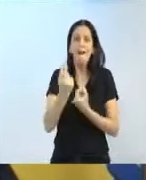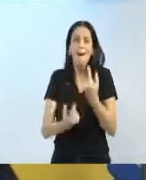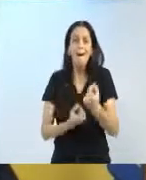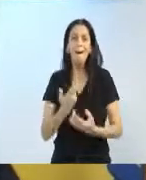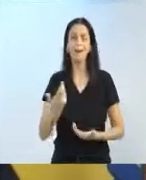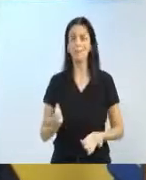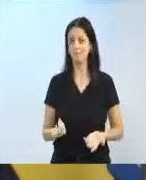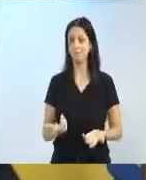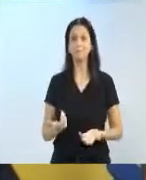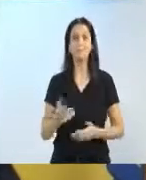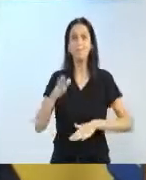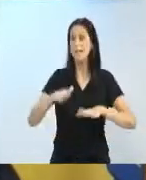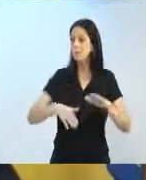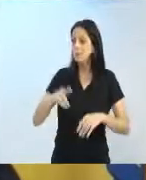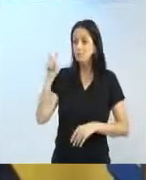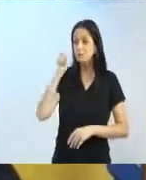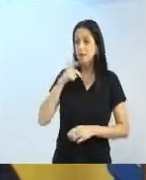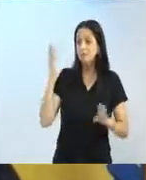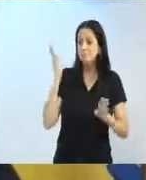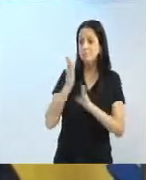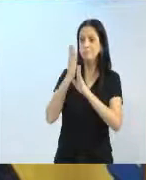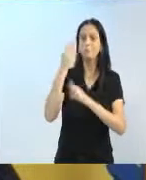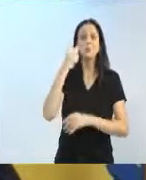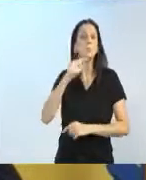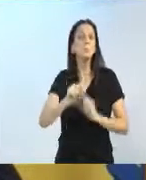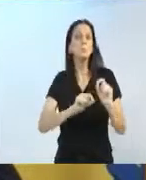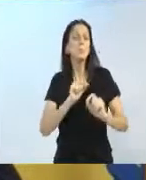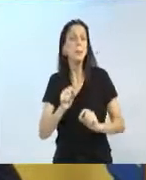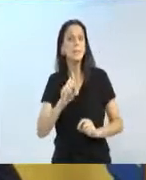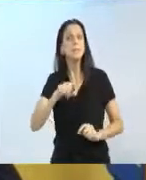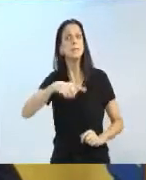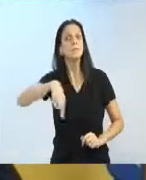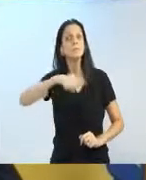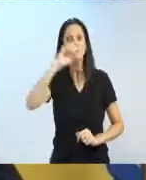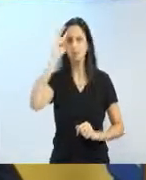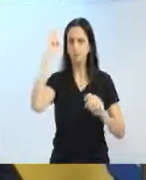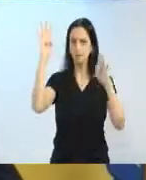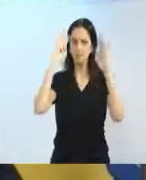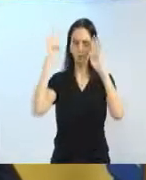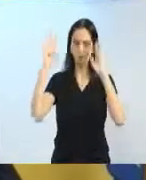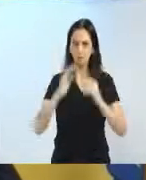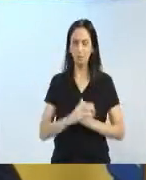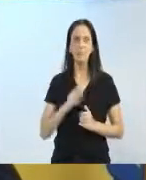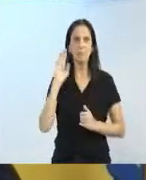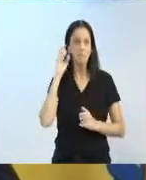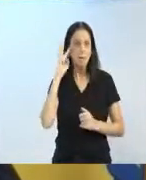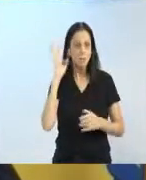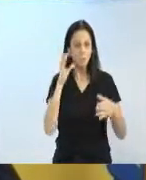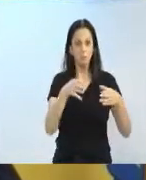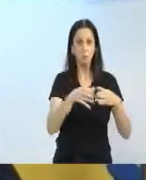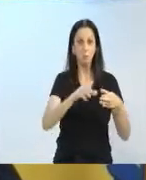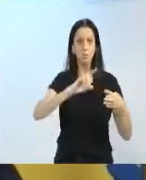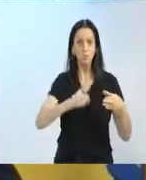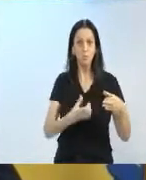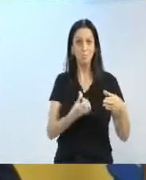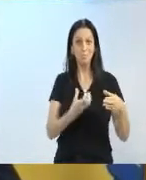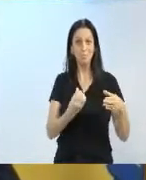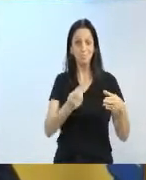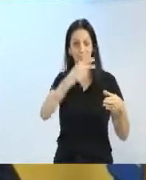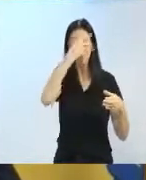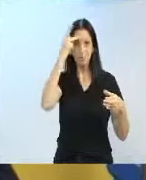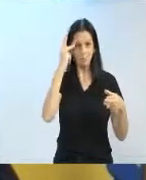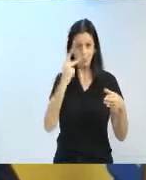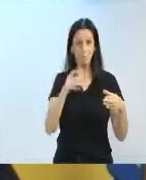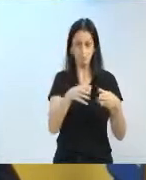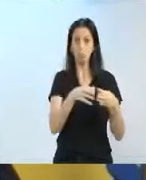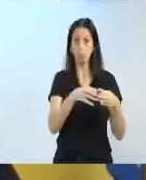são diagnosticadas. E se você imaginar que 1 em cada 1.600 pessoas não seja um número